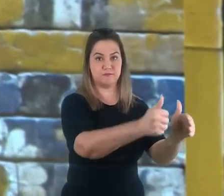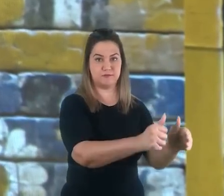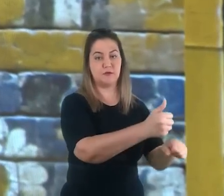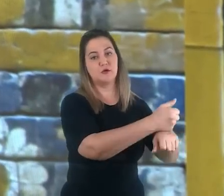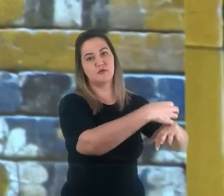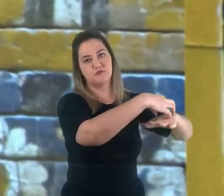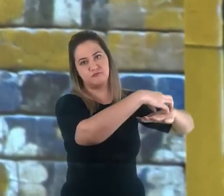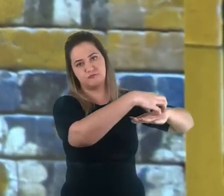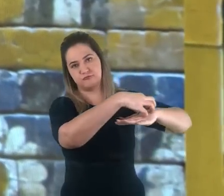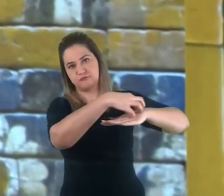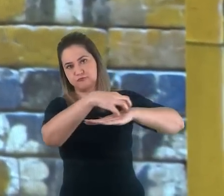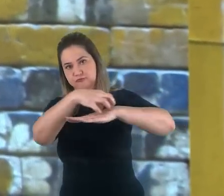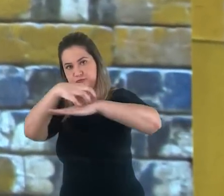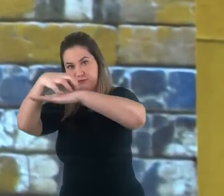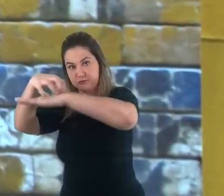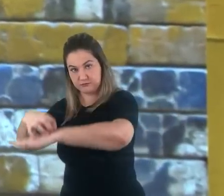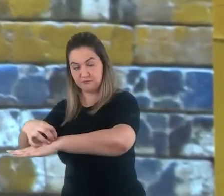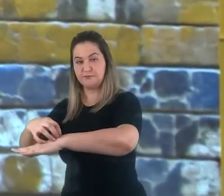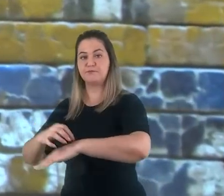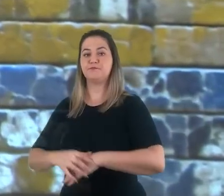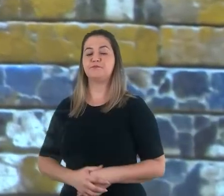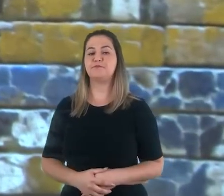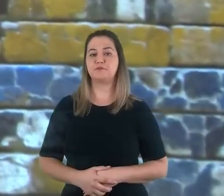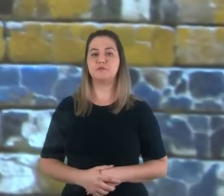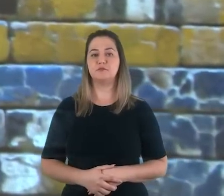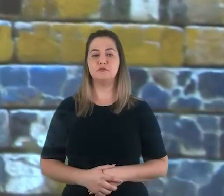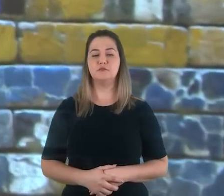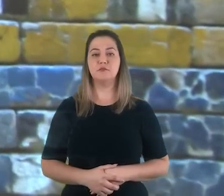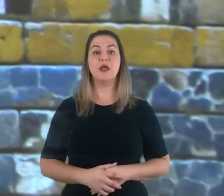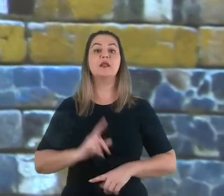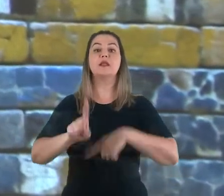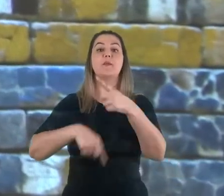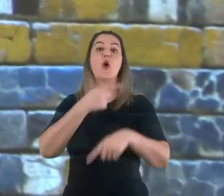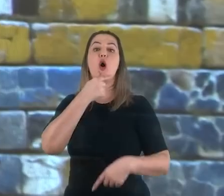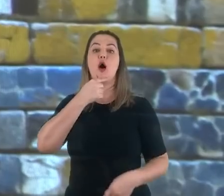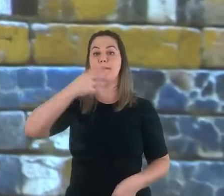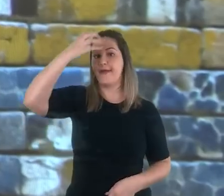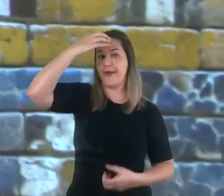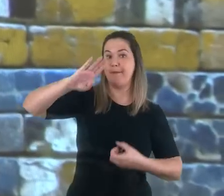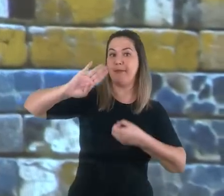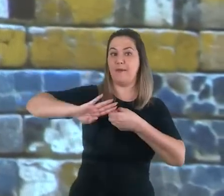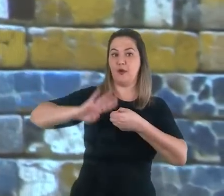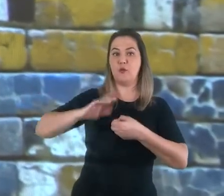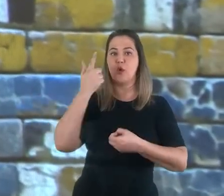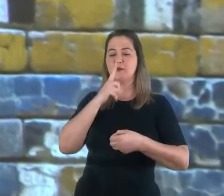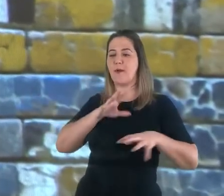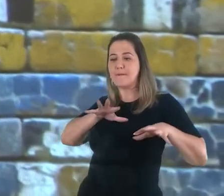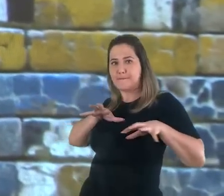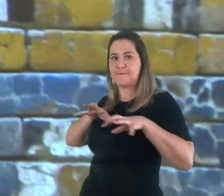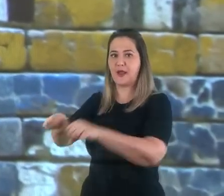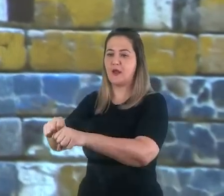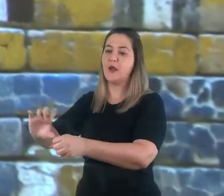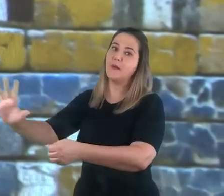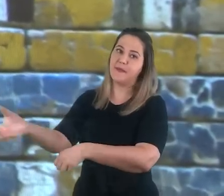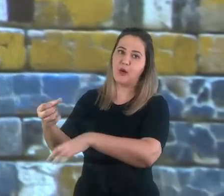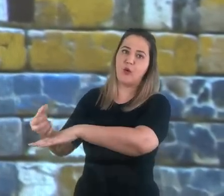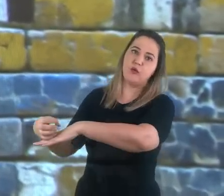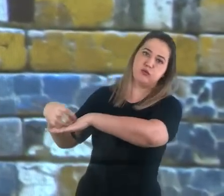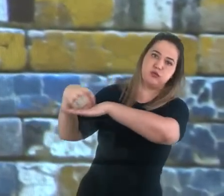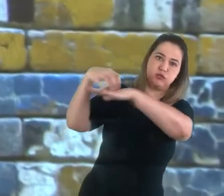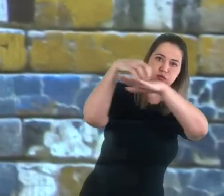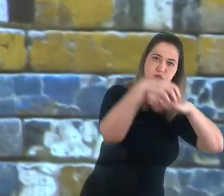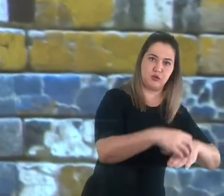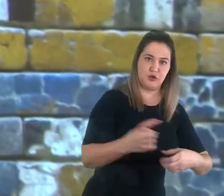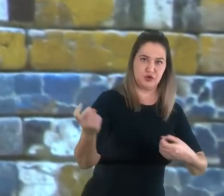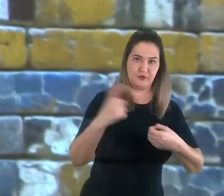babilônico. Ok, esta obra original foi quase certamente escrita durante o período de Nabucodonosor I, que não deve